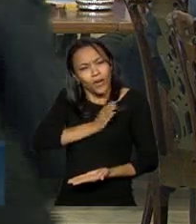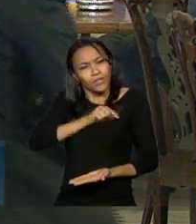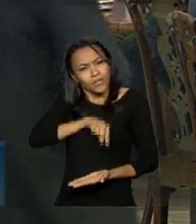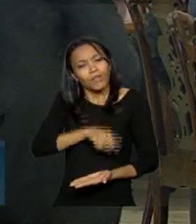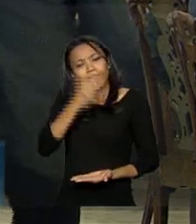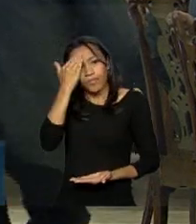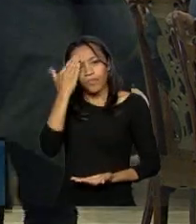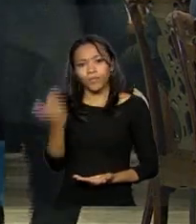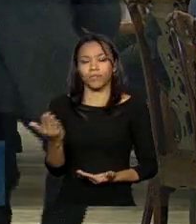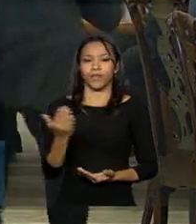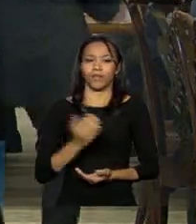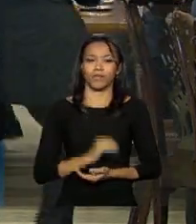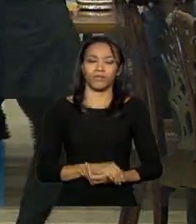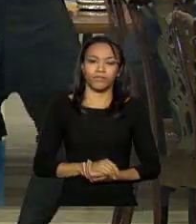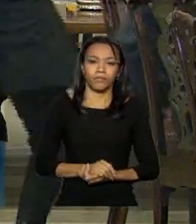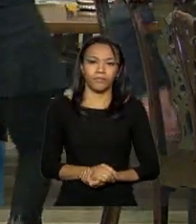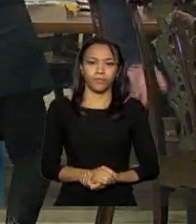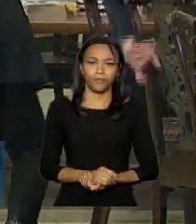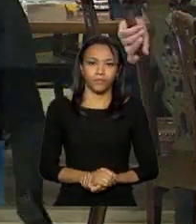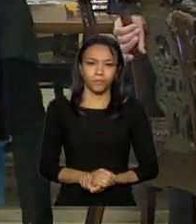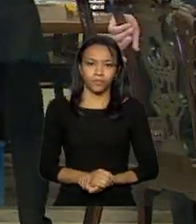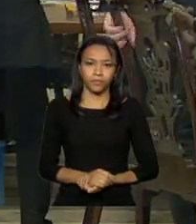coração, muito obrigada.